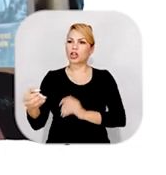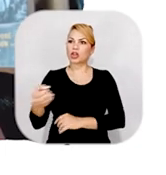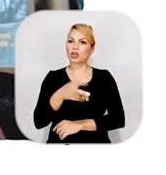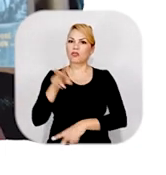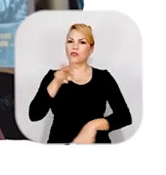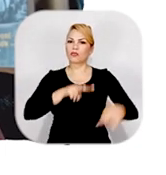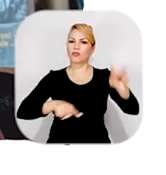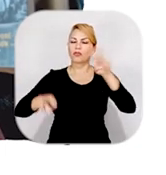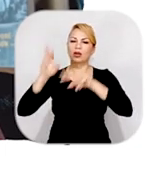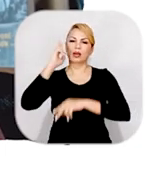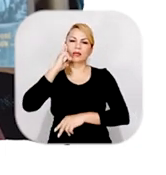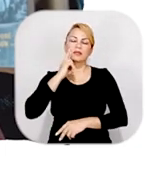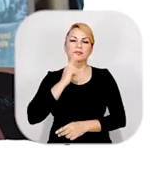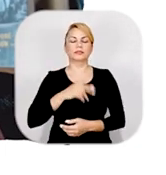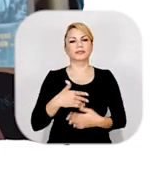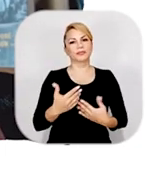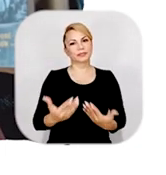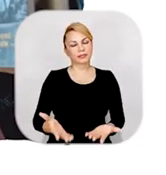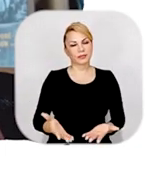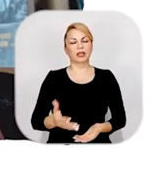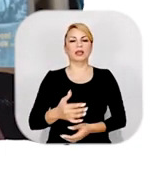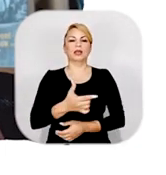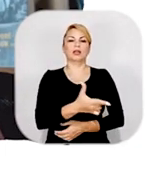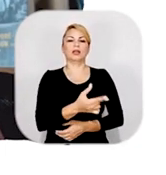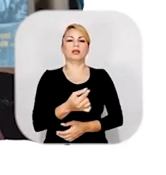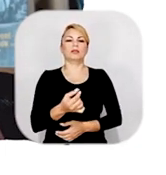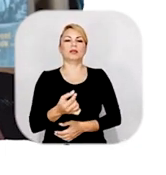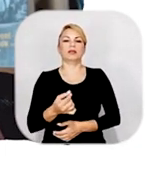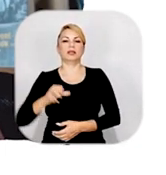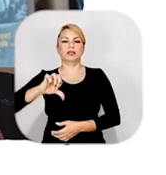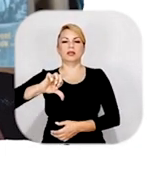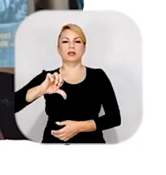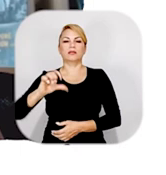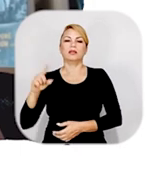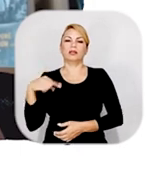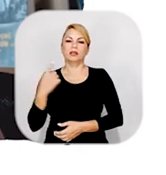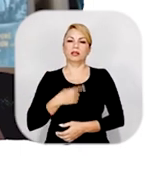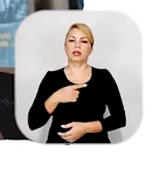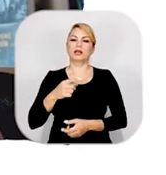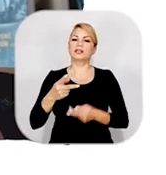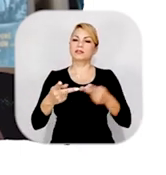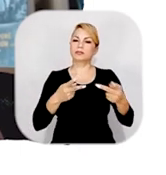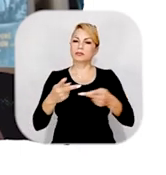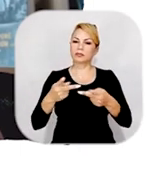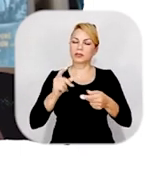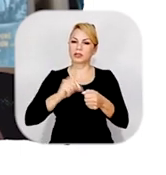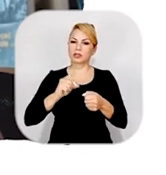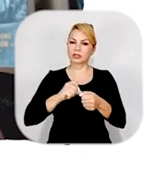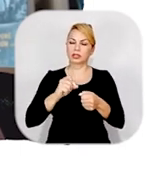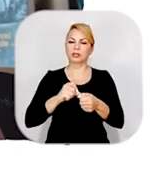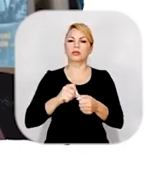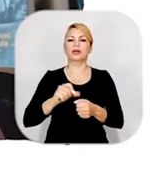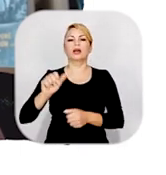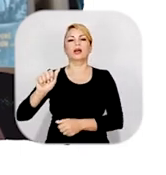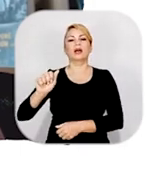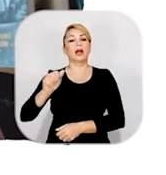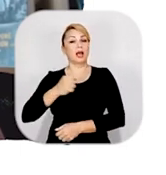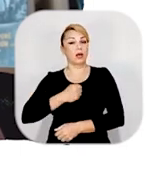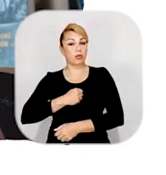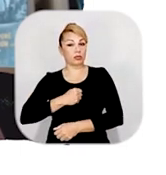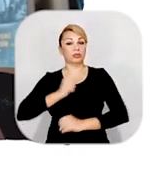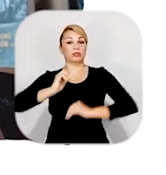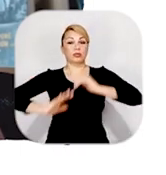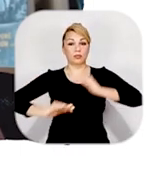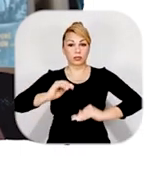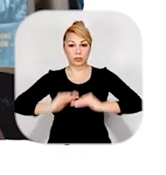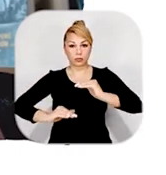Em 2009, a gente fez um projeto com um antropólogo alemão, Andreas Schlotthauer, de levar os